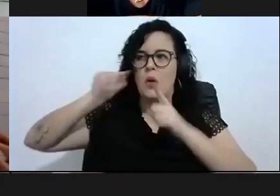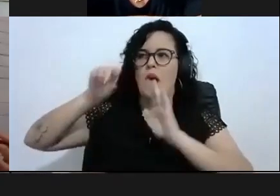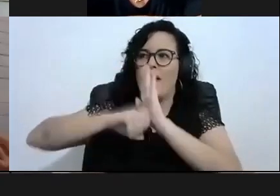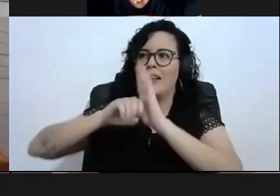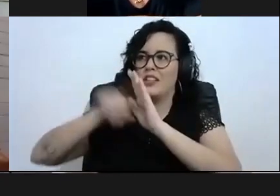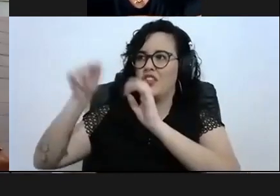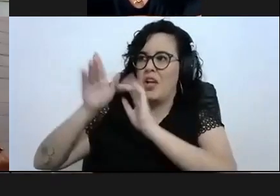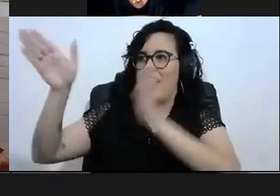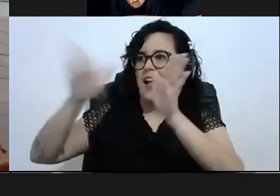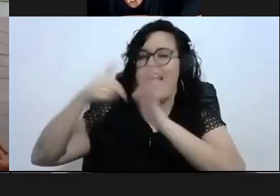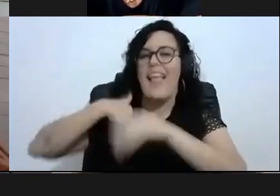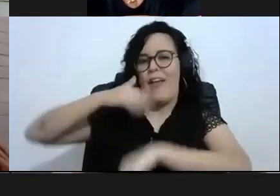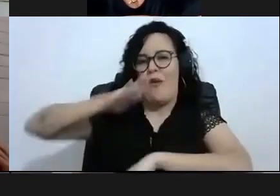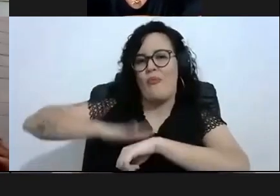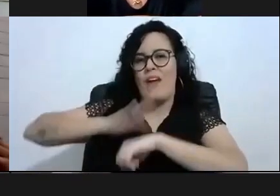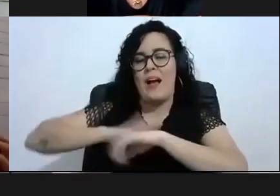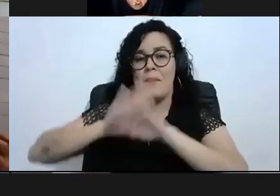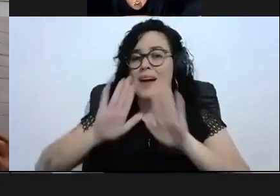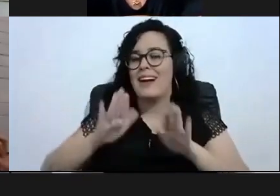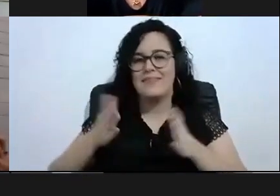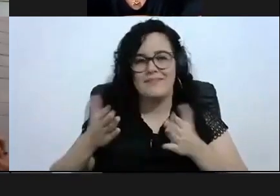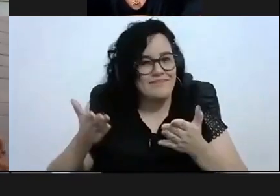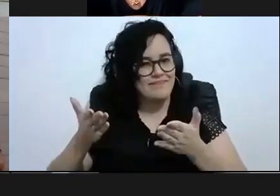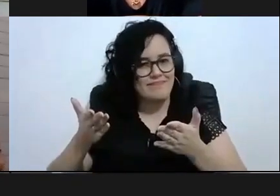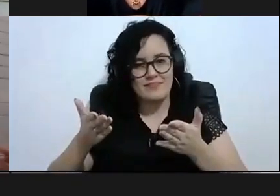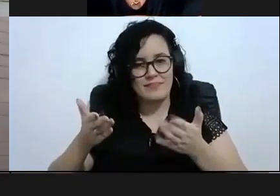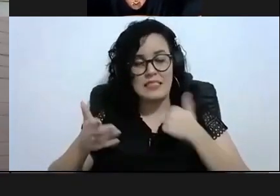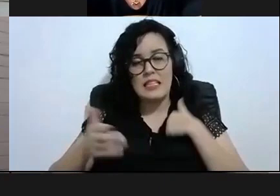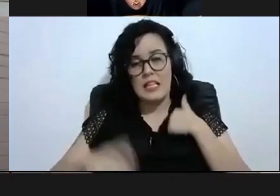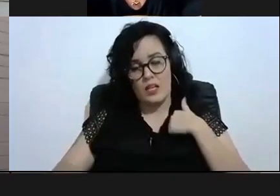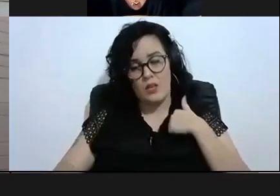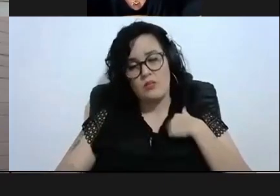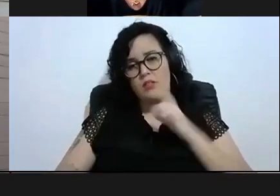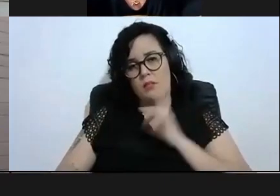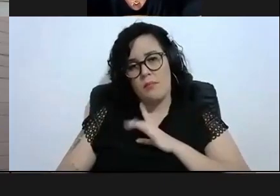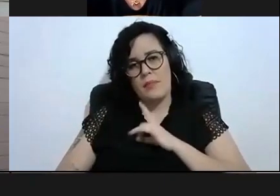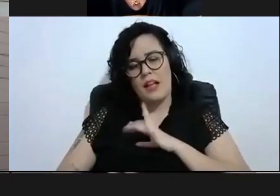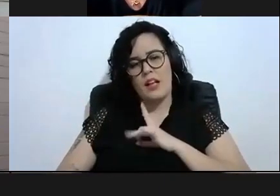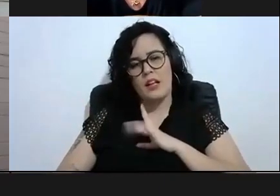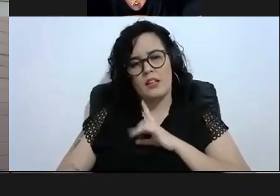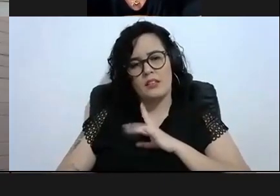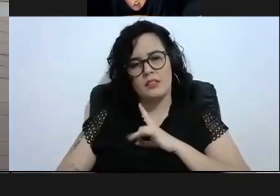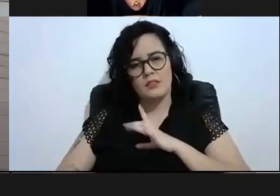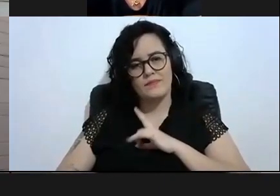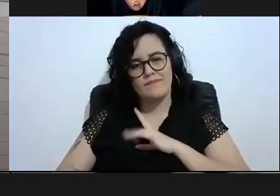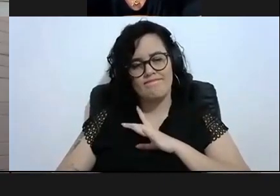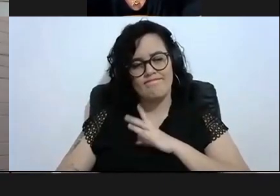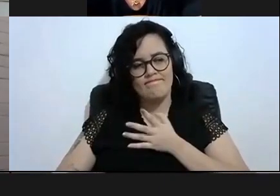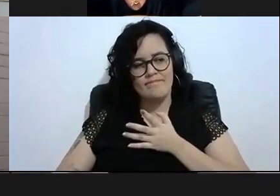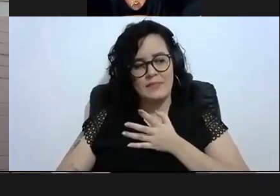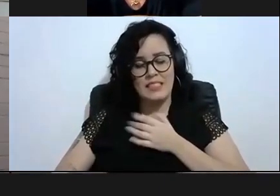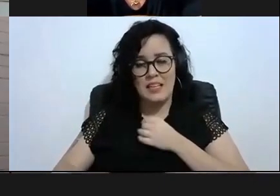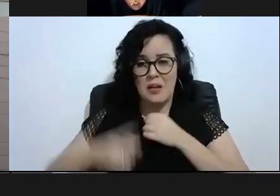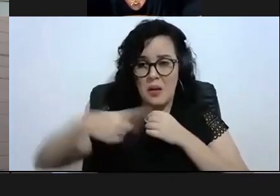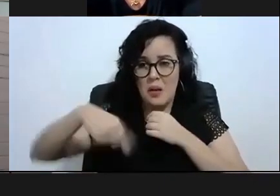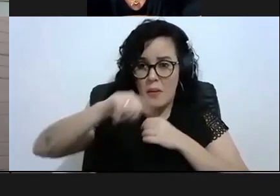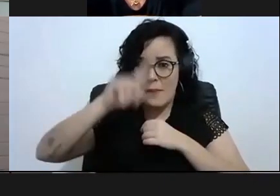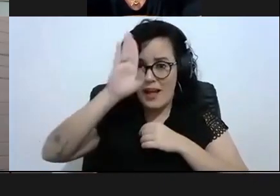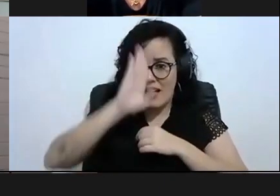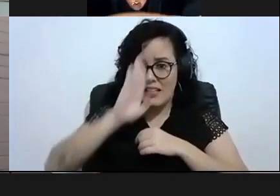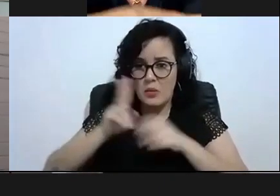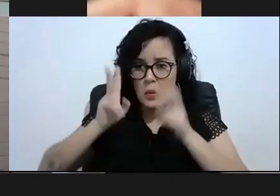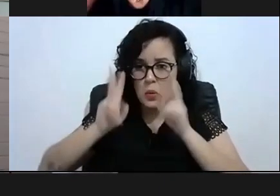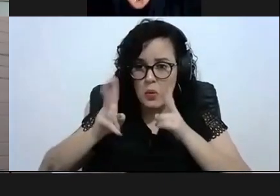Mas se a gente... Eu tenho muito medo se o Brasil não acordar para isso, assim,